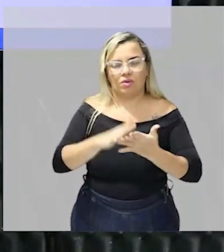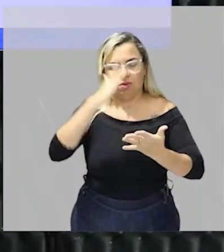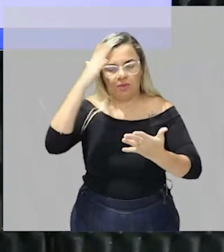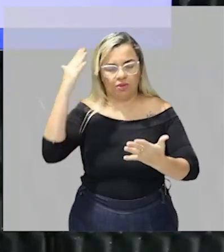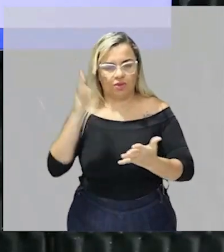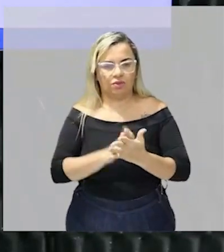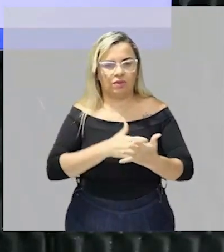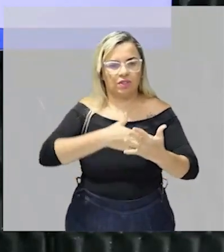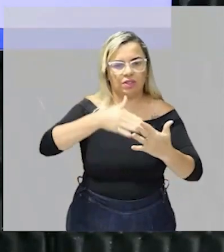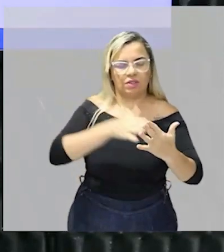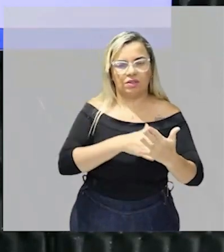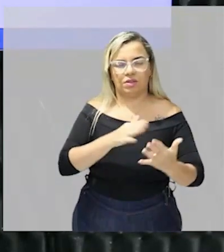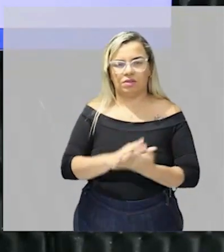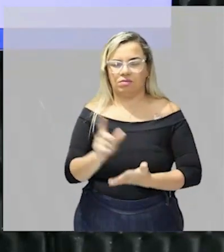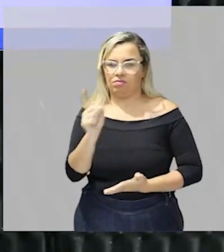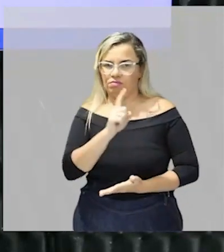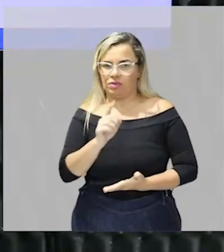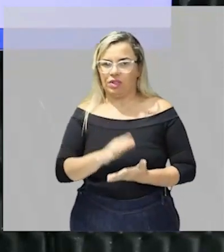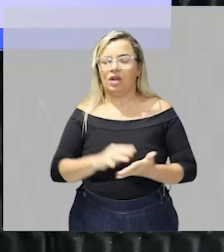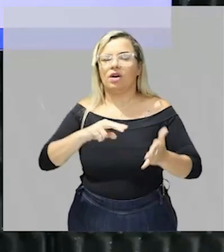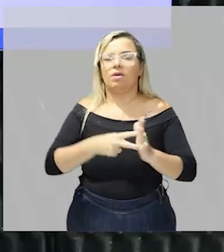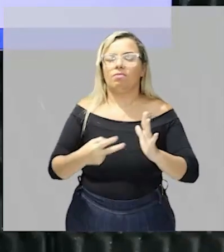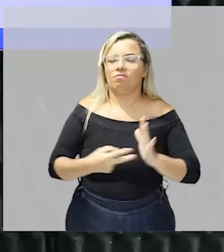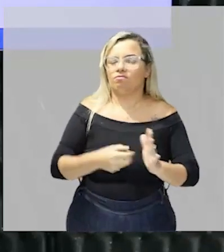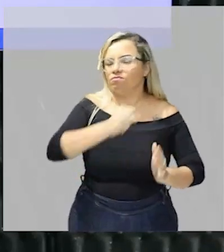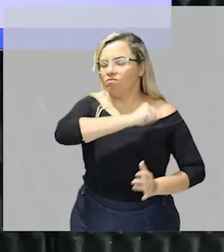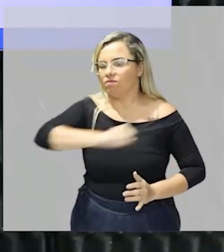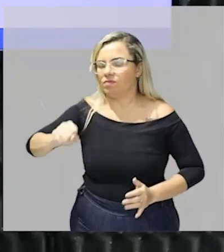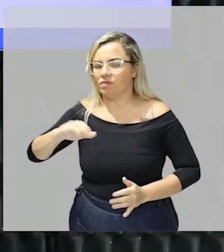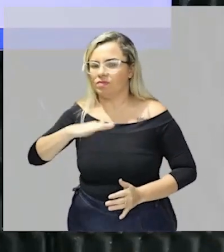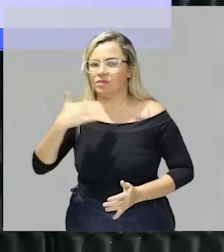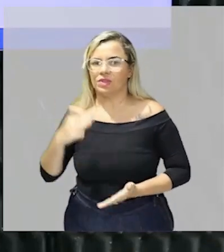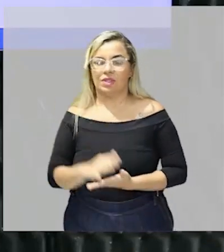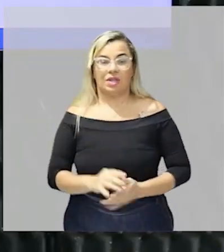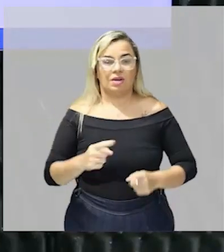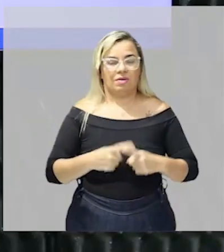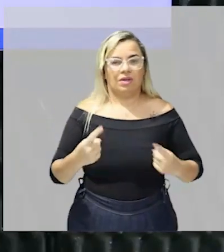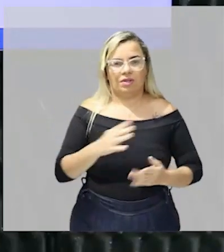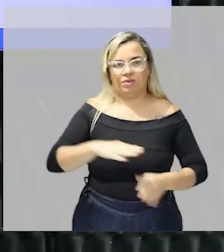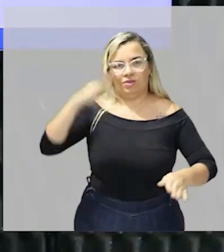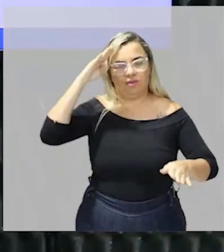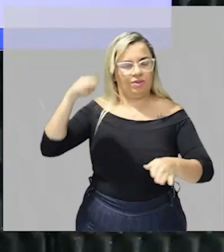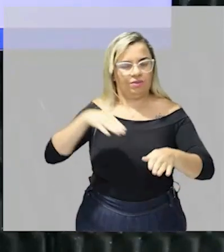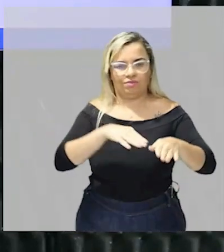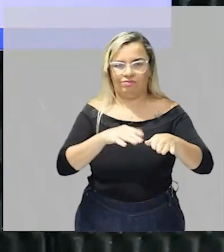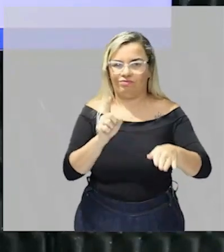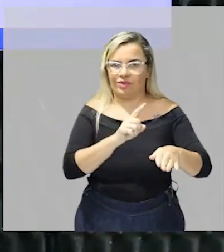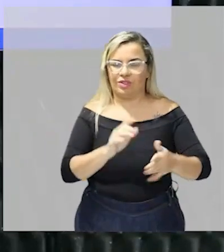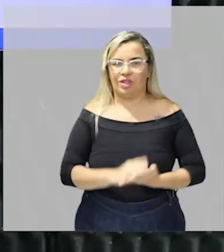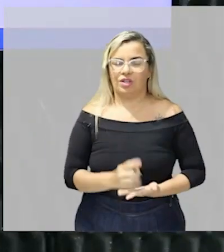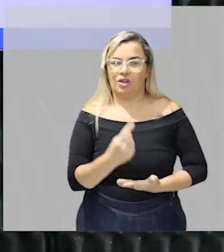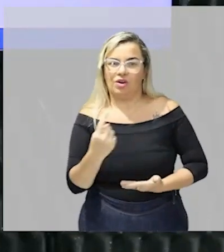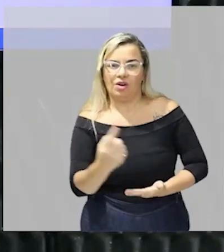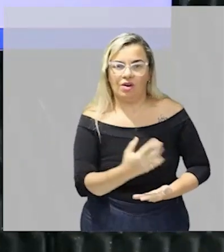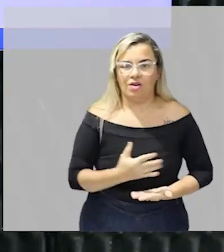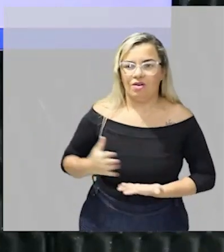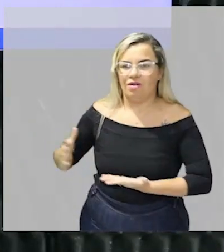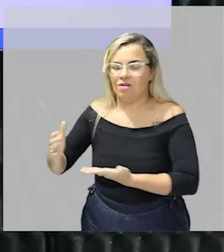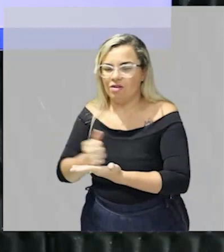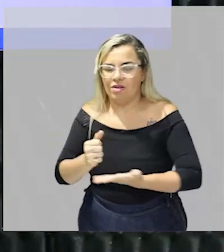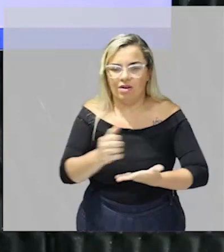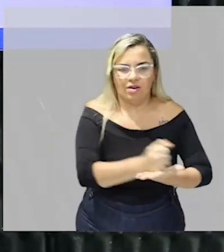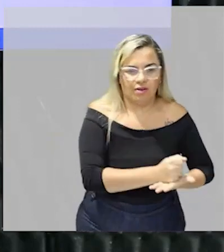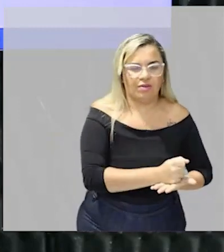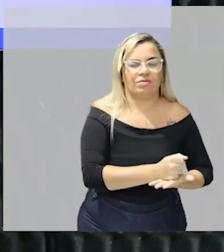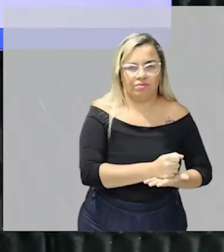genocídio, mas não é de um exército, não é por um exército, é por conquistadores como Cortés e os